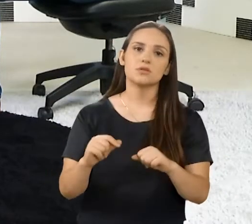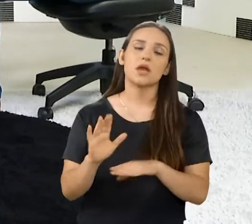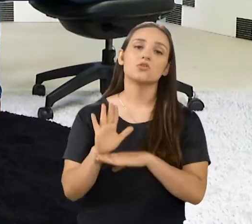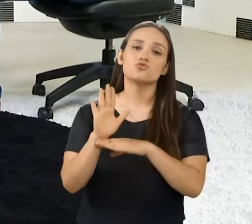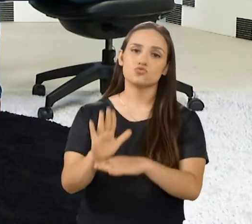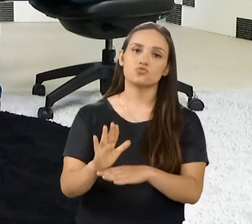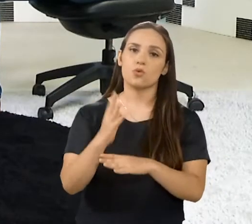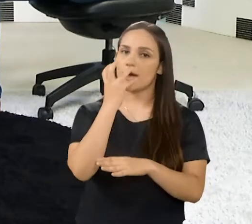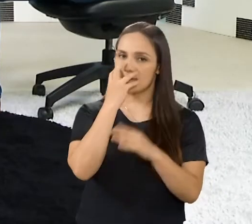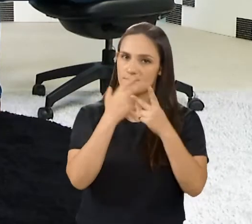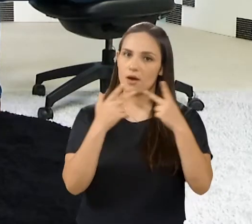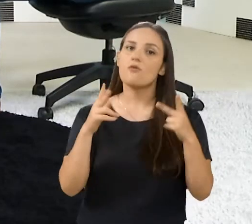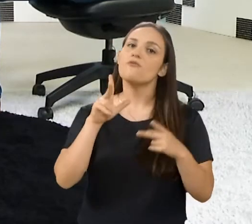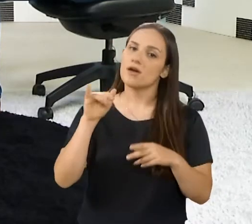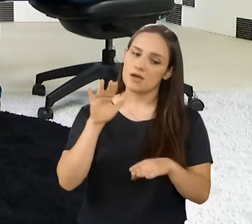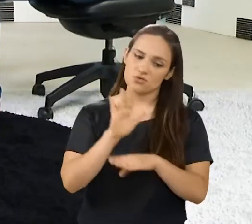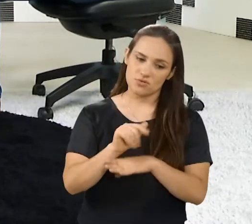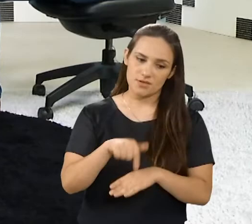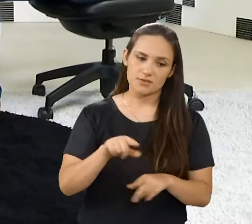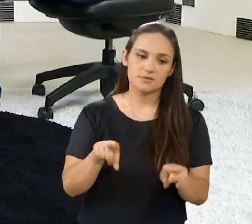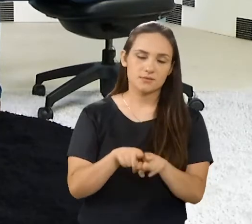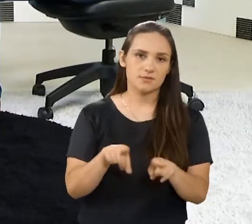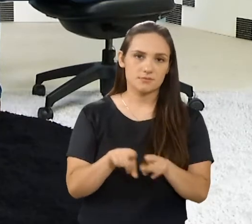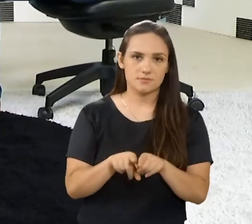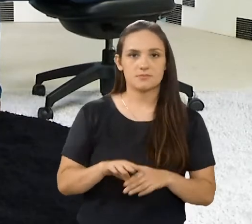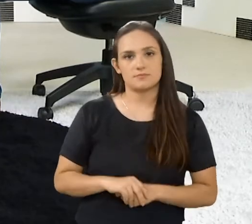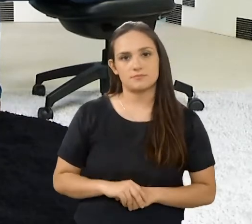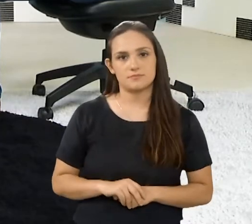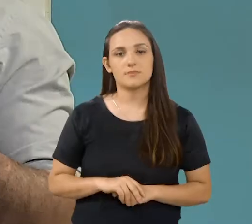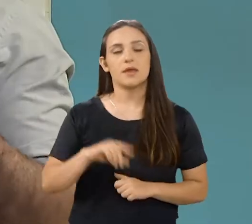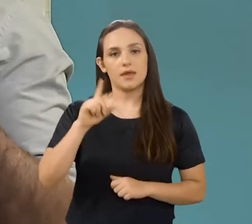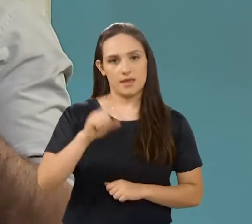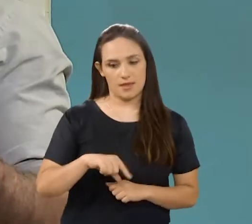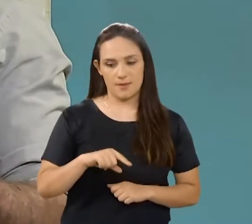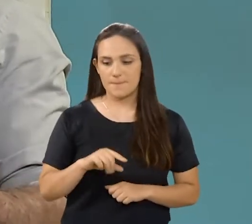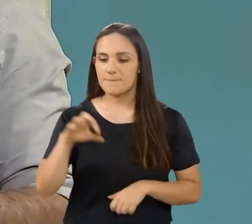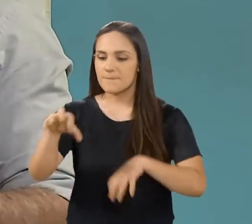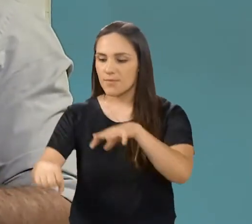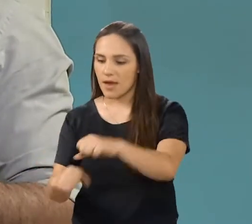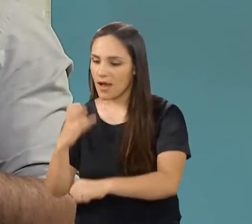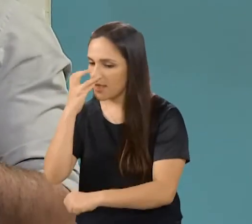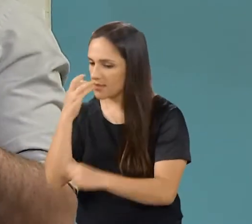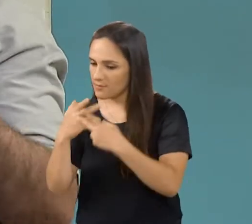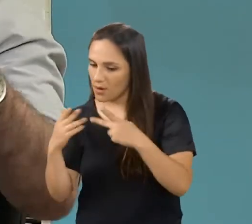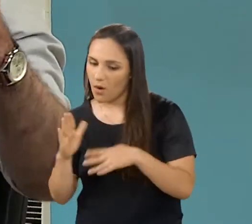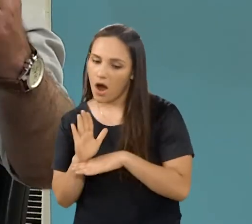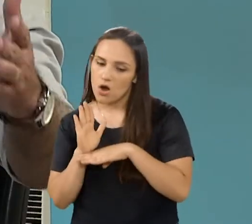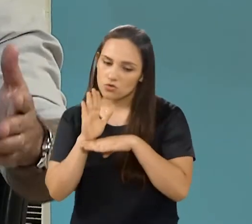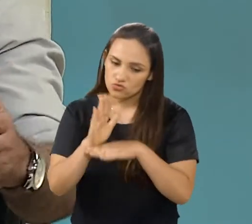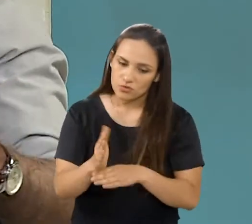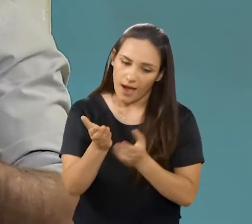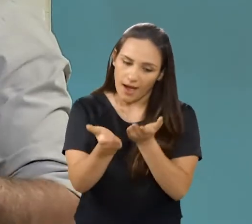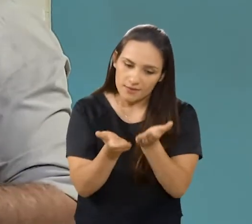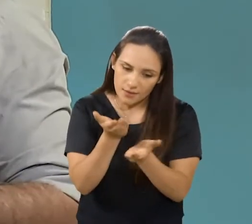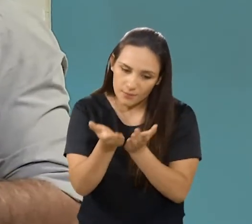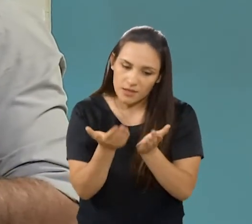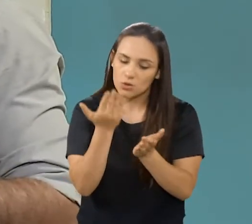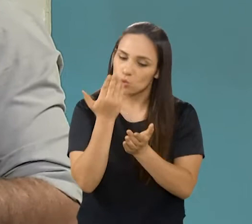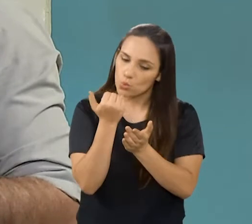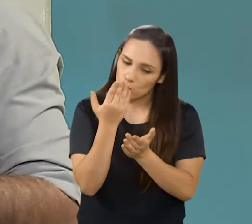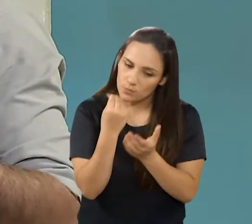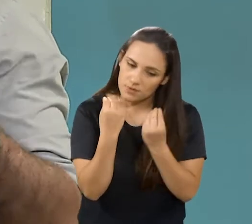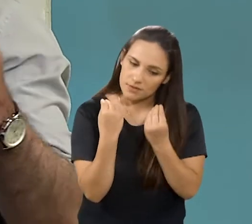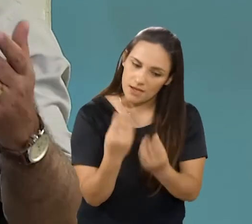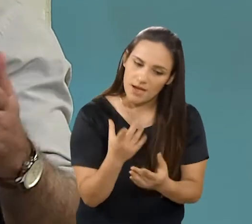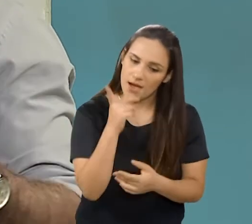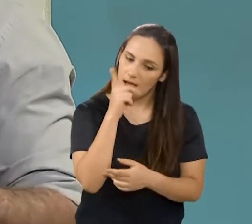fauna. Então, nesse primeiro momento, nós estamos trabalhando com resgate de fauna e assistência aos animais, deixando comida em locais ali próximo